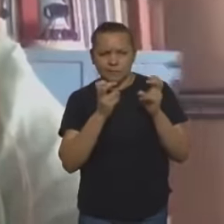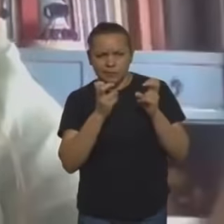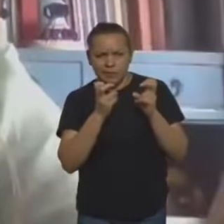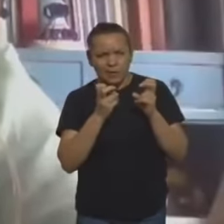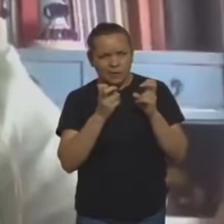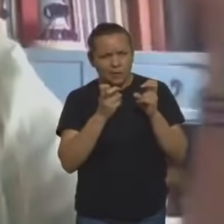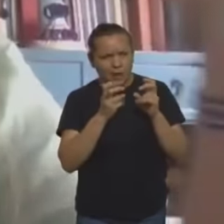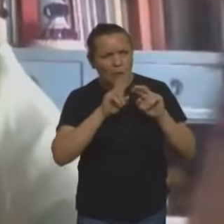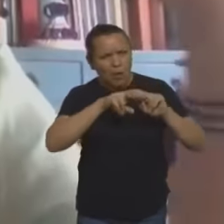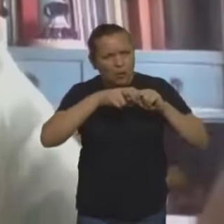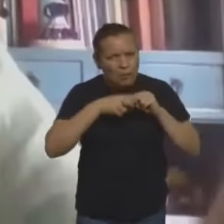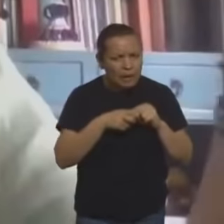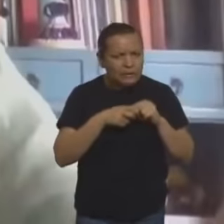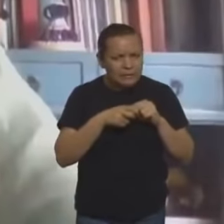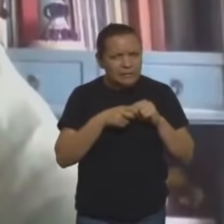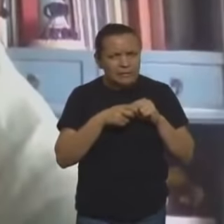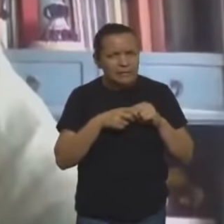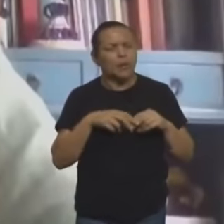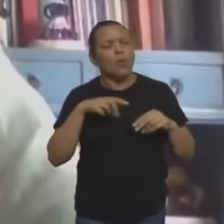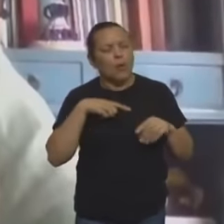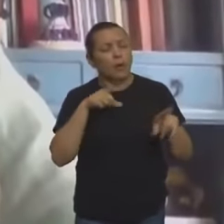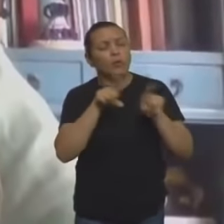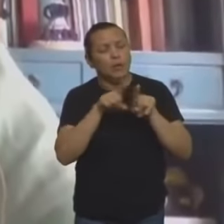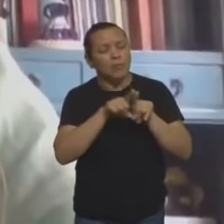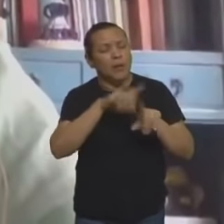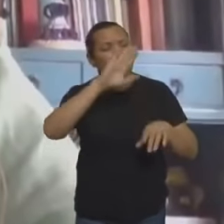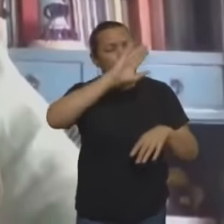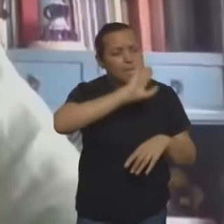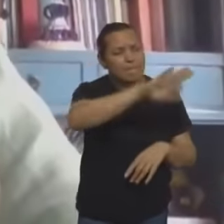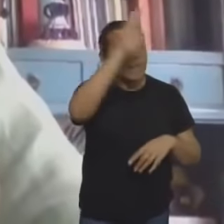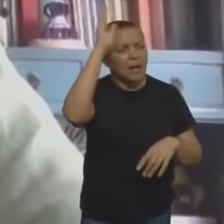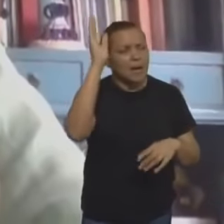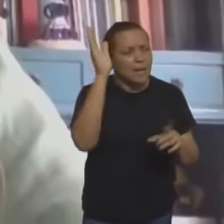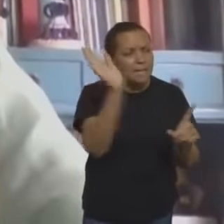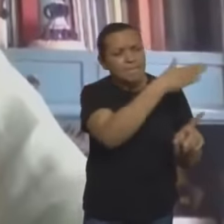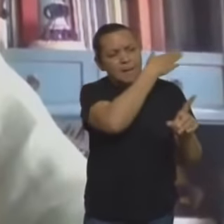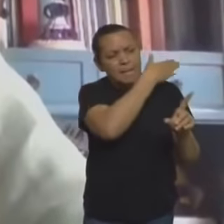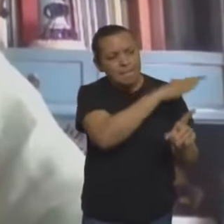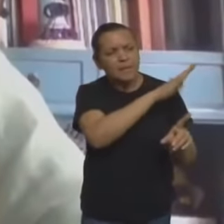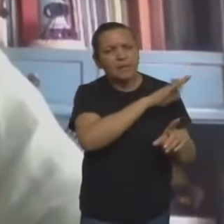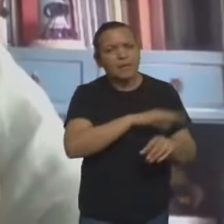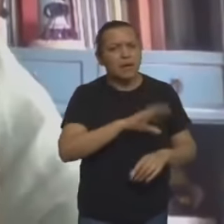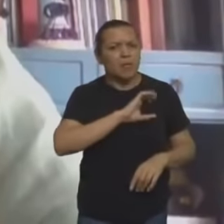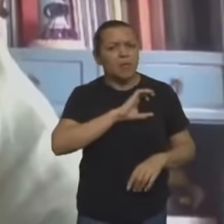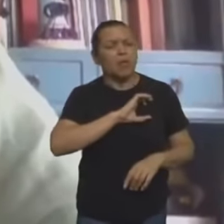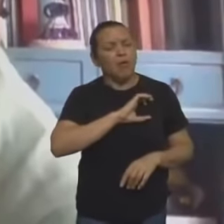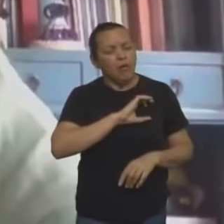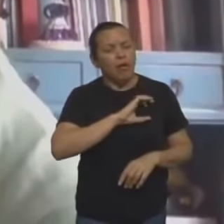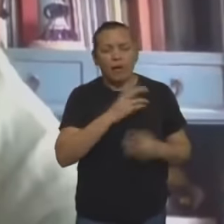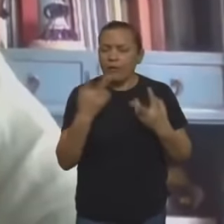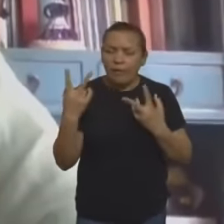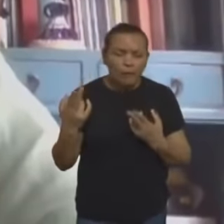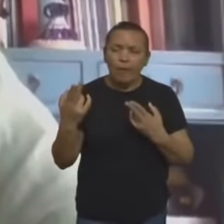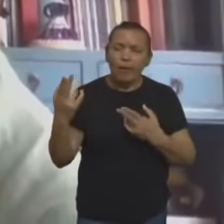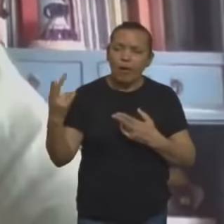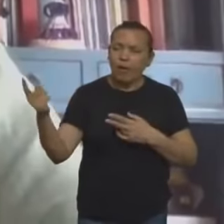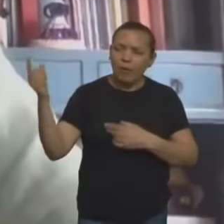causa disso, eu acabo batendo nos meus colegas também, que é por isso que eu faço a mesma coisa que o tio Rafa faz